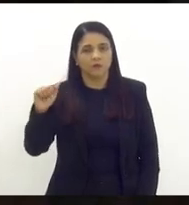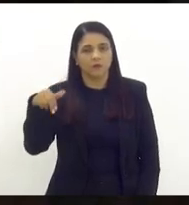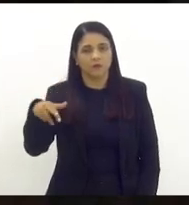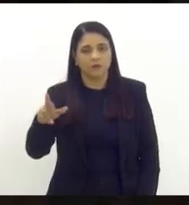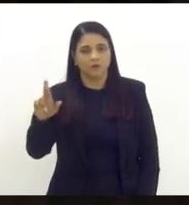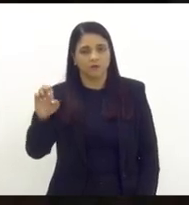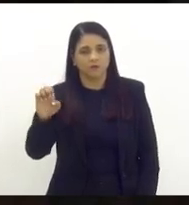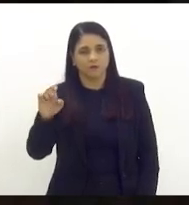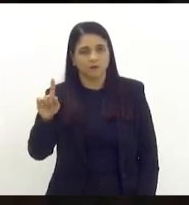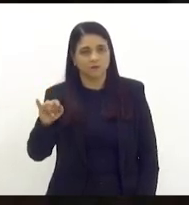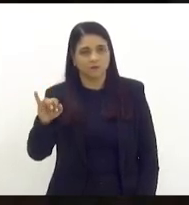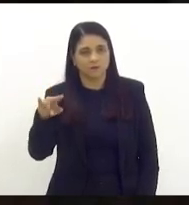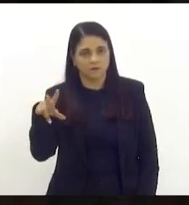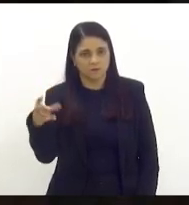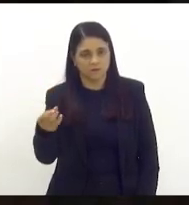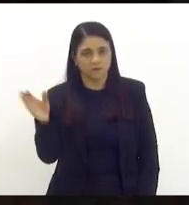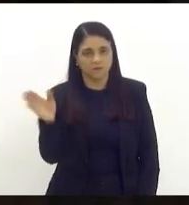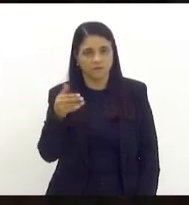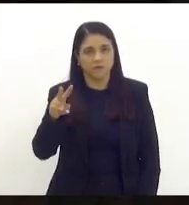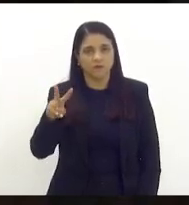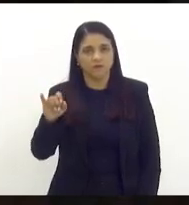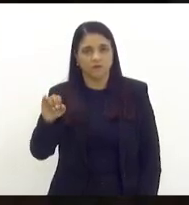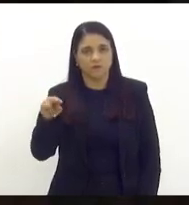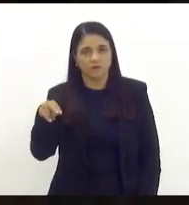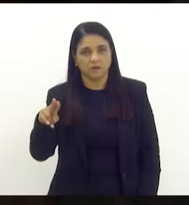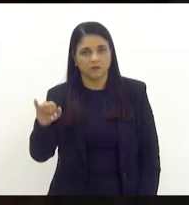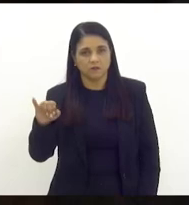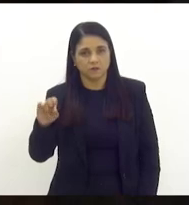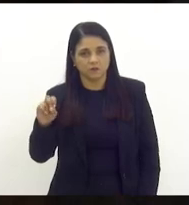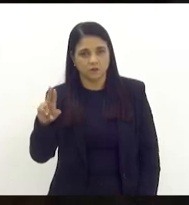siciliano Vinícius